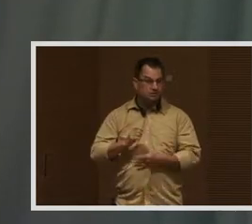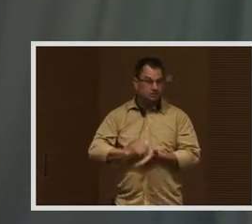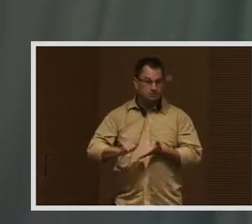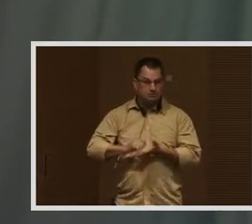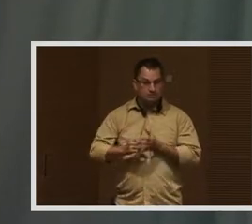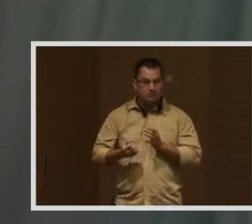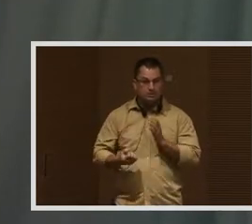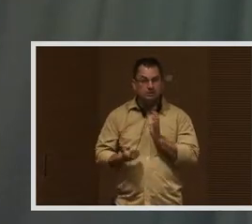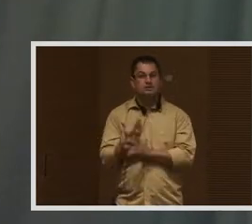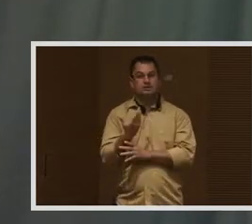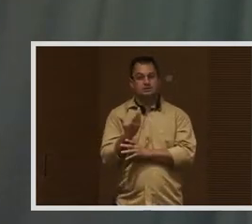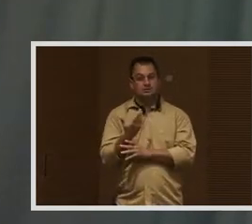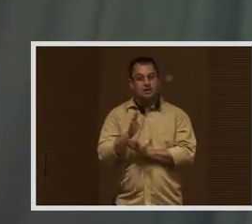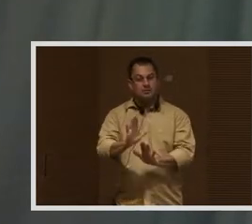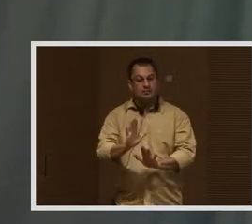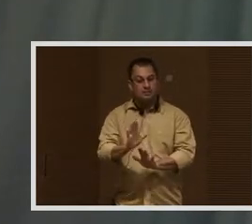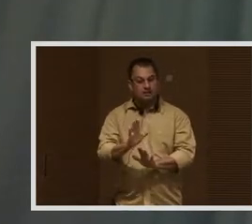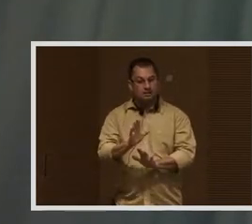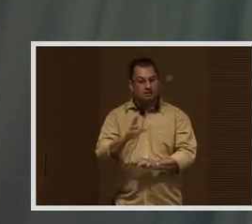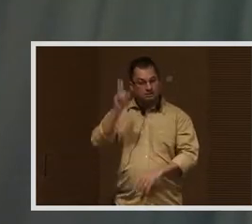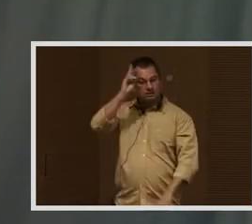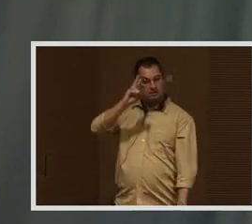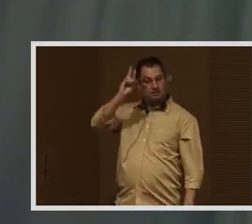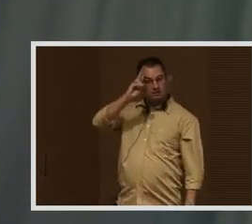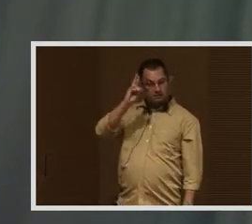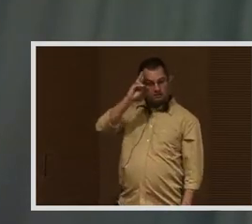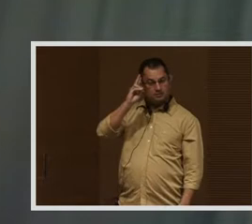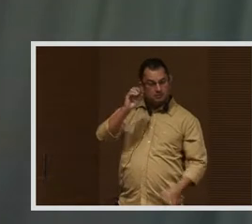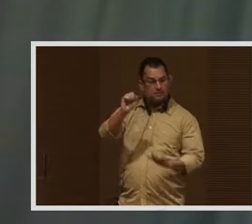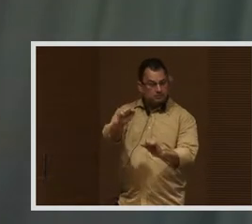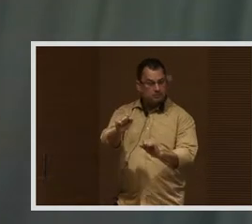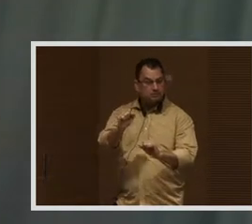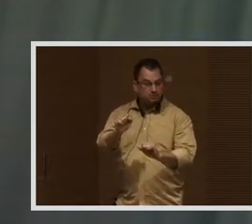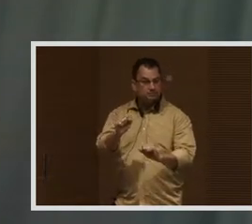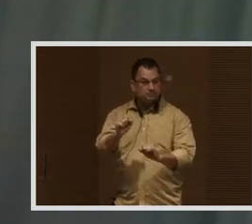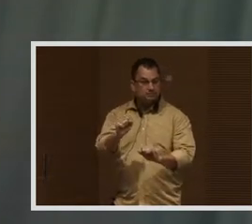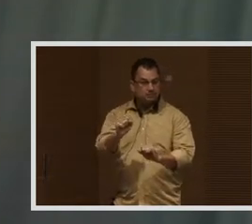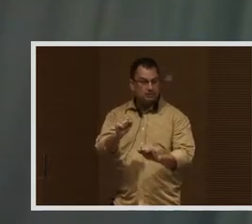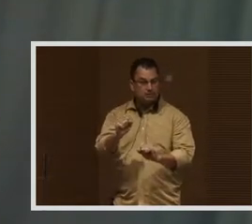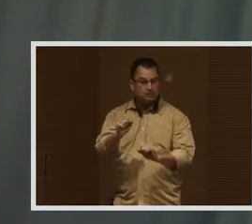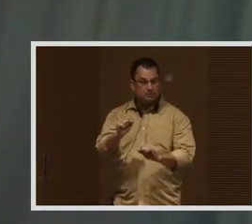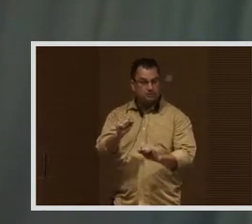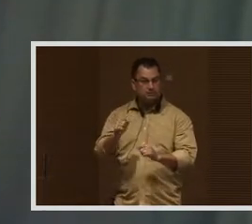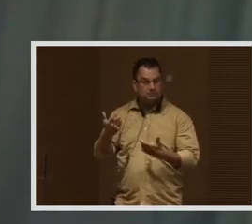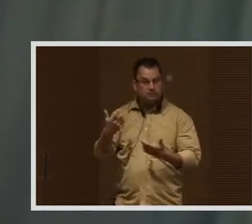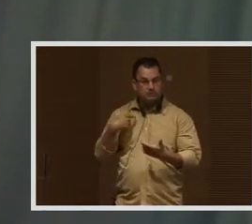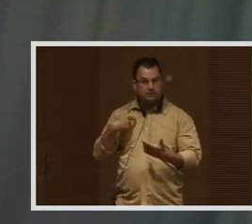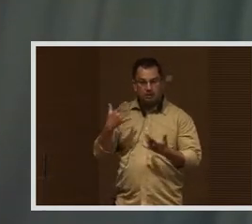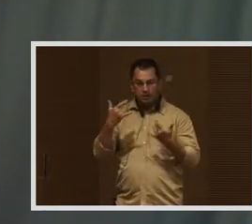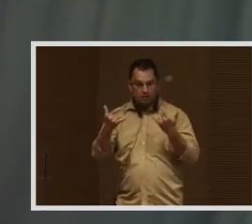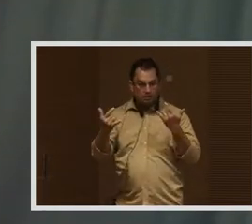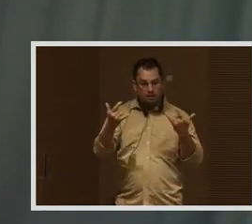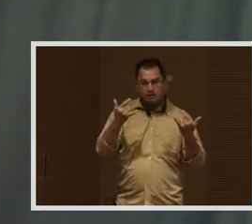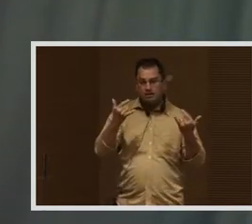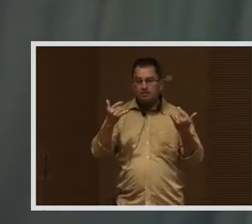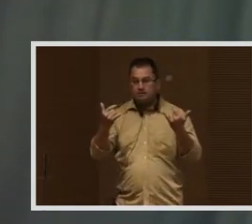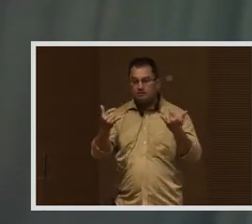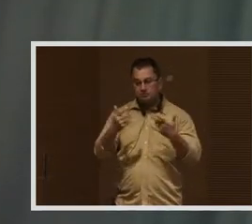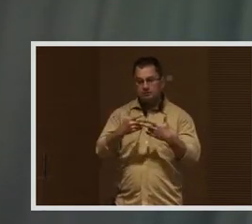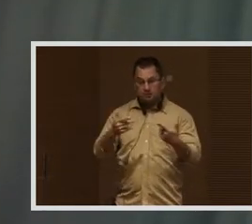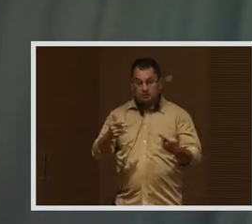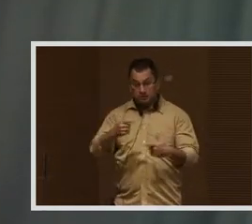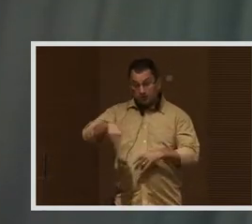Mas preciso advertir que, em meio a essas lembranças, podemos nos deixar seduzir pelo saudosismo e podemos